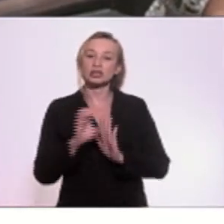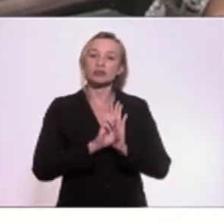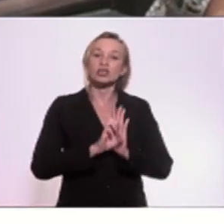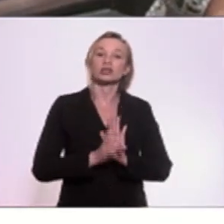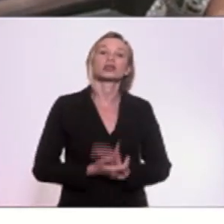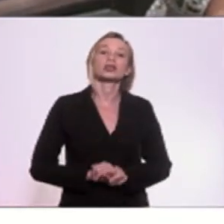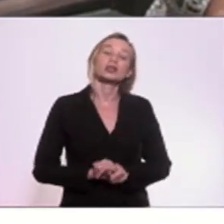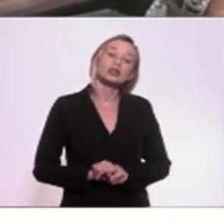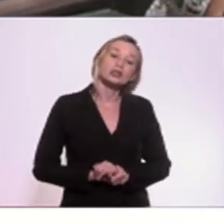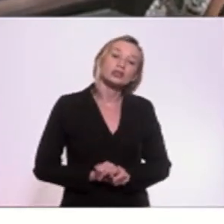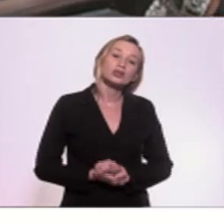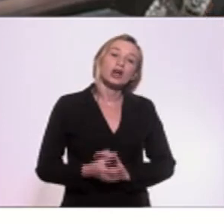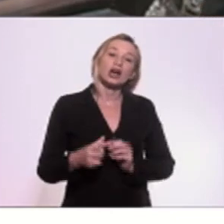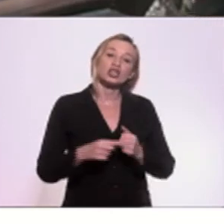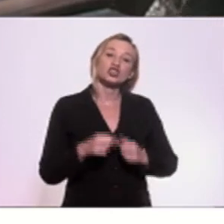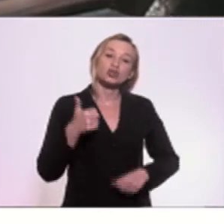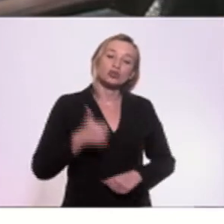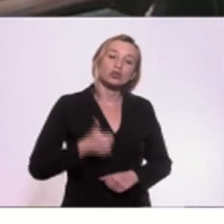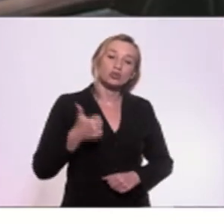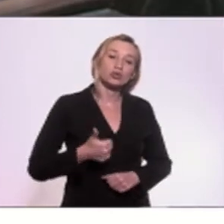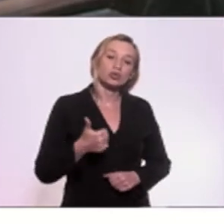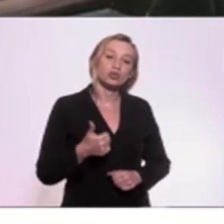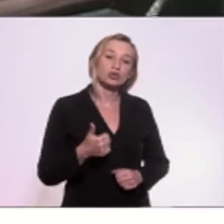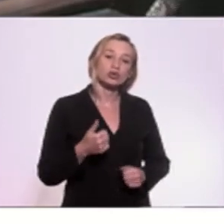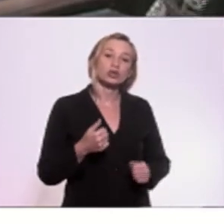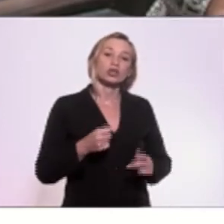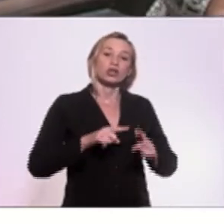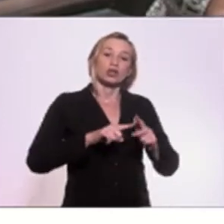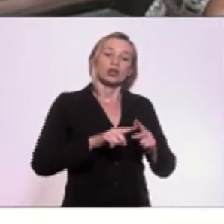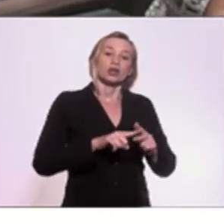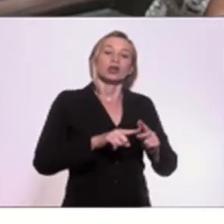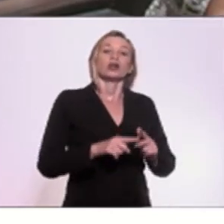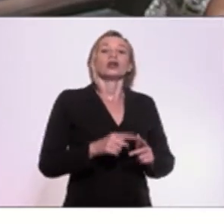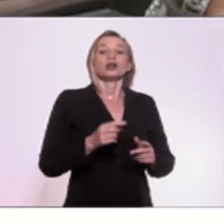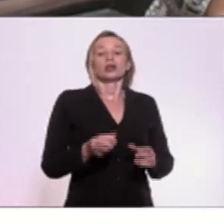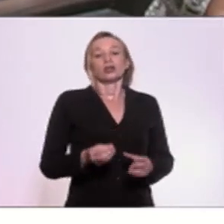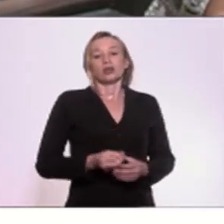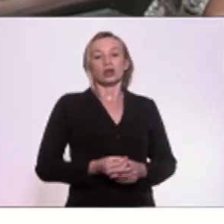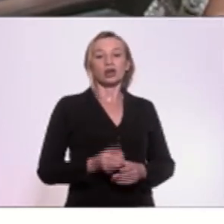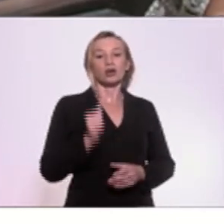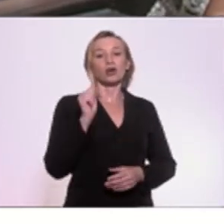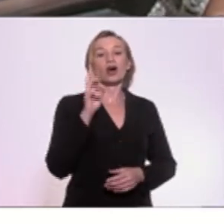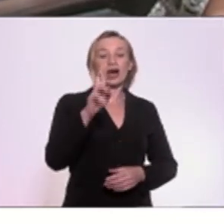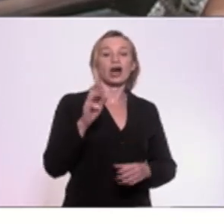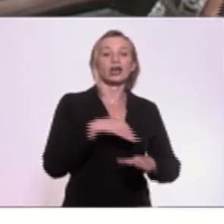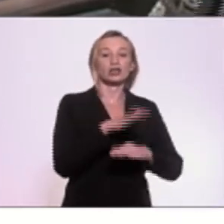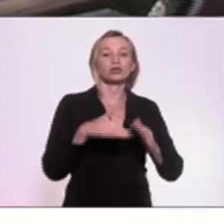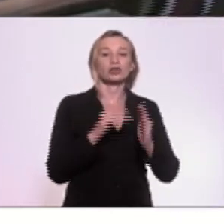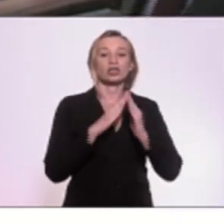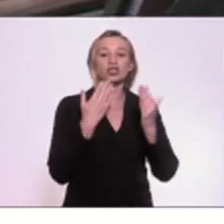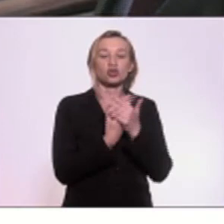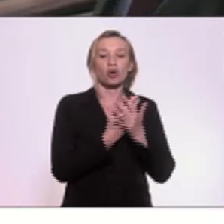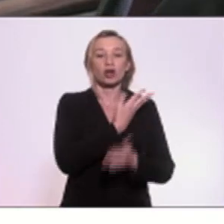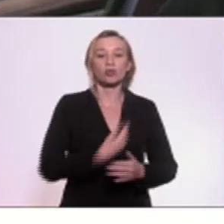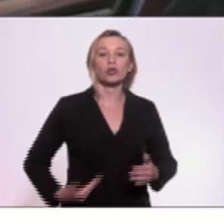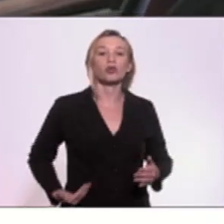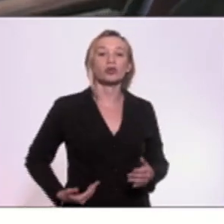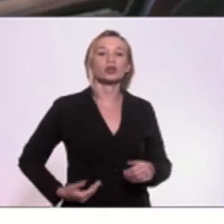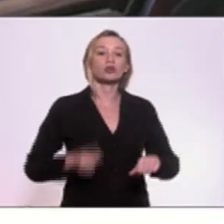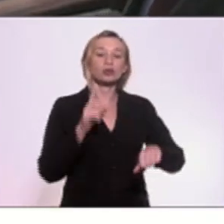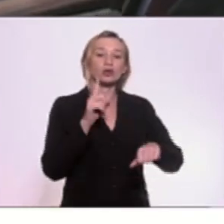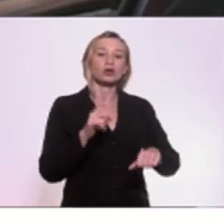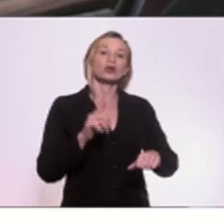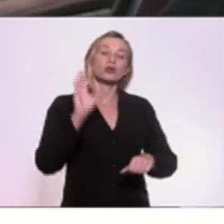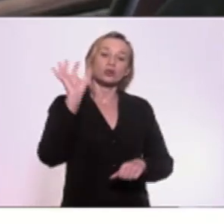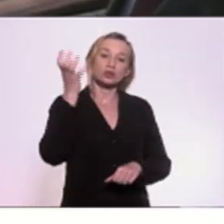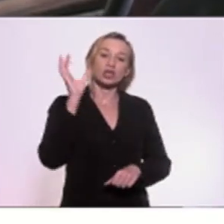emendas. Artigo 1, autoriza a instalação de ar-condicionado em todas as escolas públicas do Estado do Rio de Janeiro, com o objetivo de manter a temperatura adequada